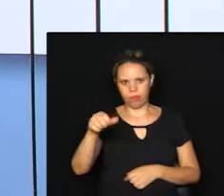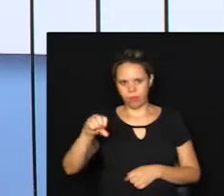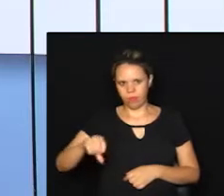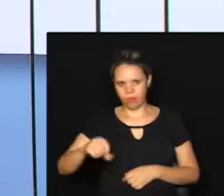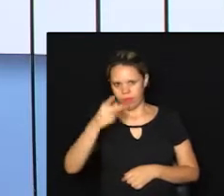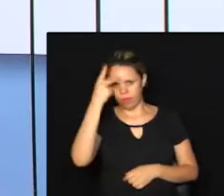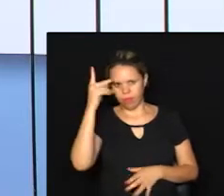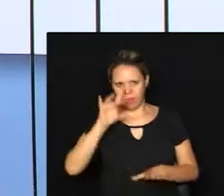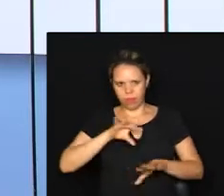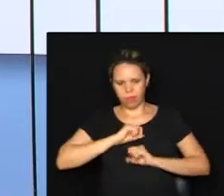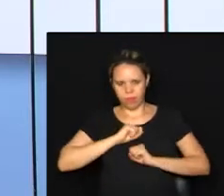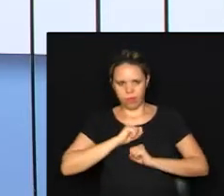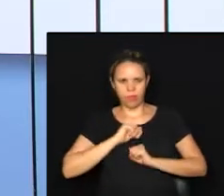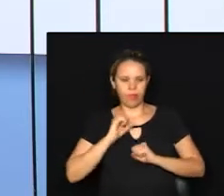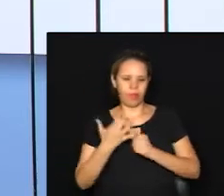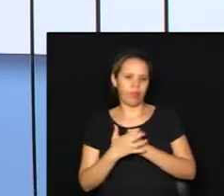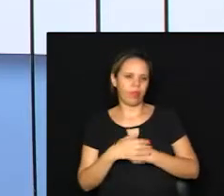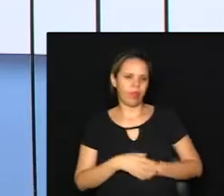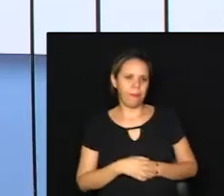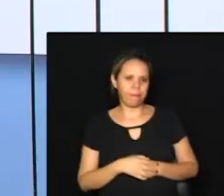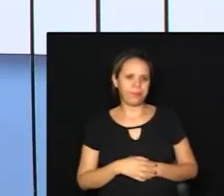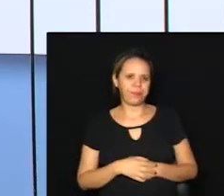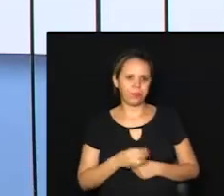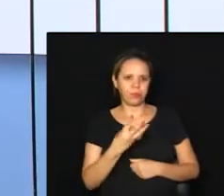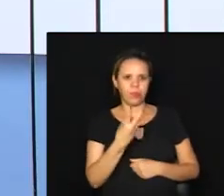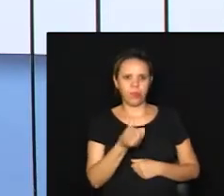1.004.579 casos da Covid-19, com